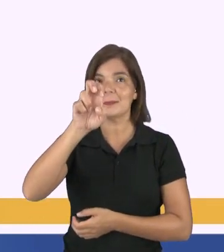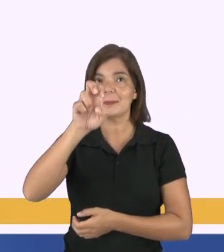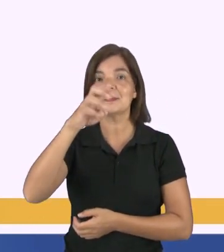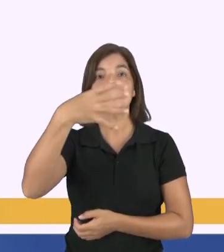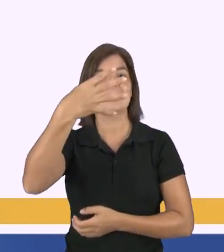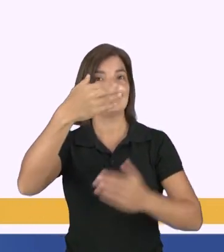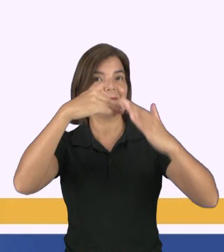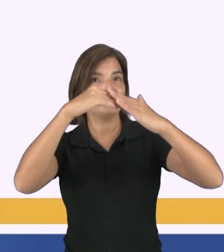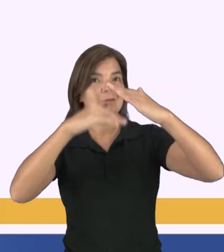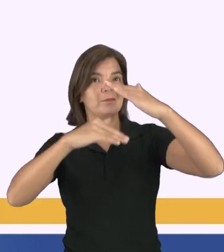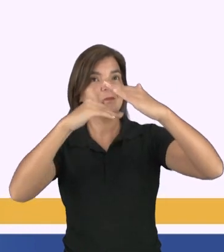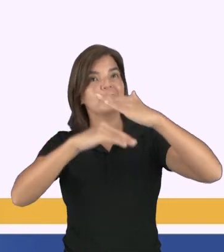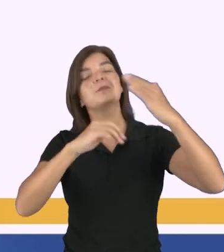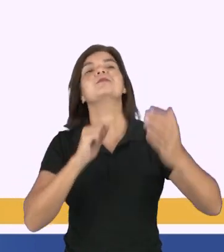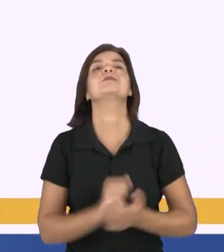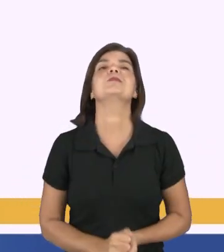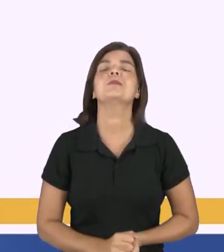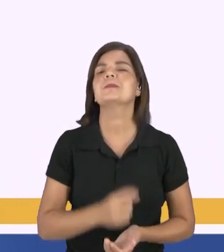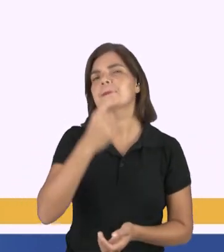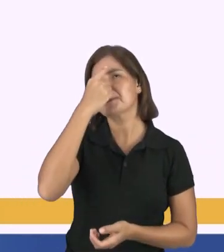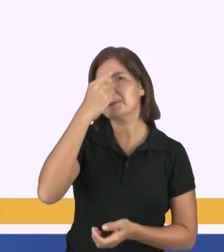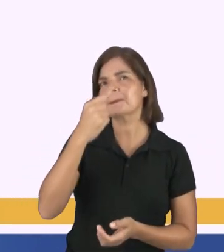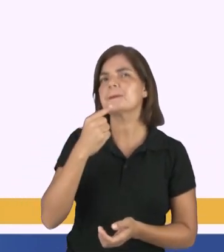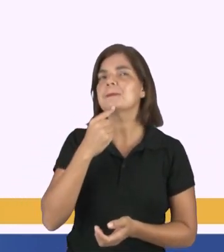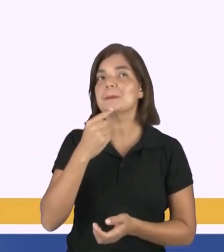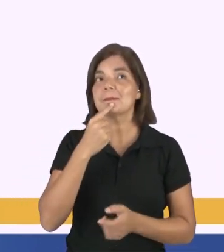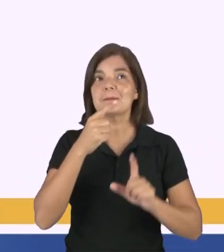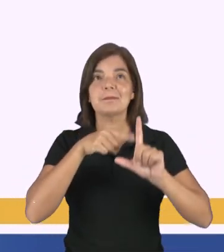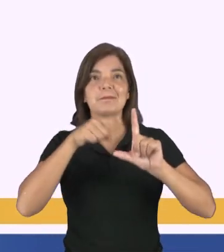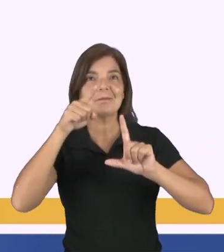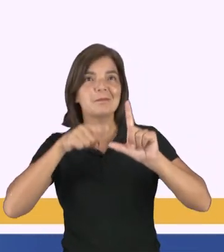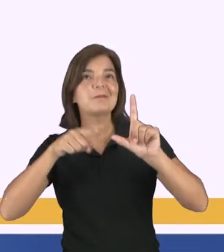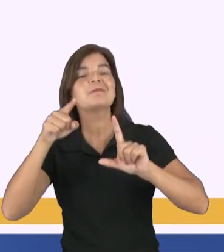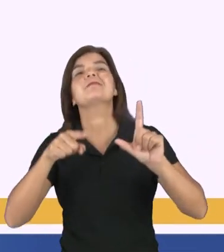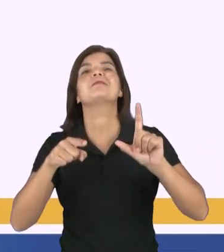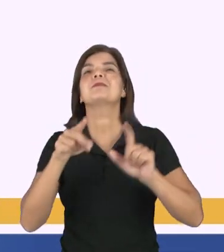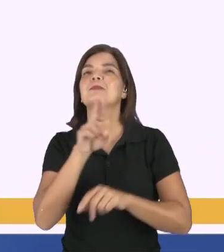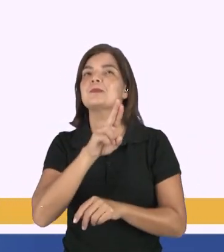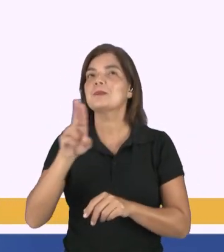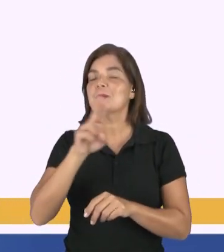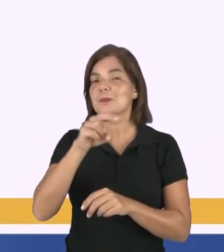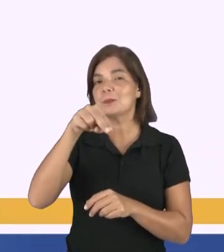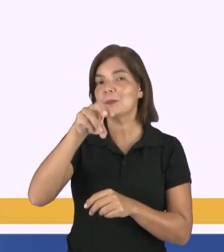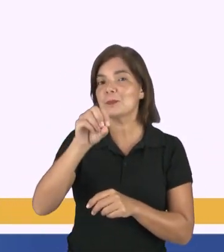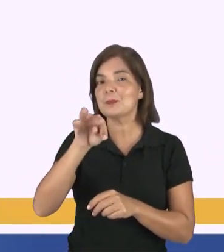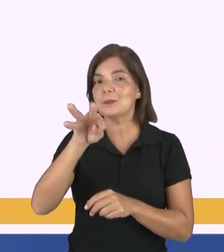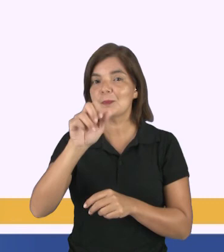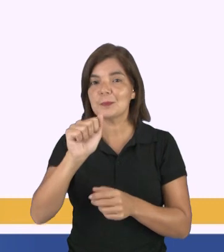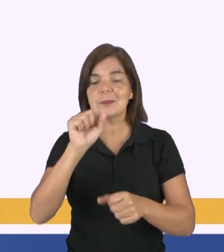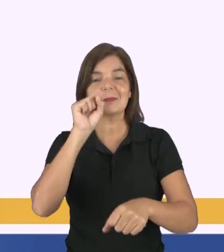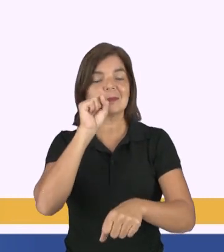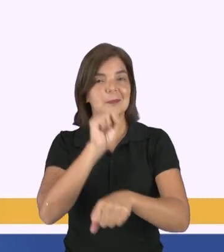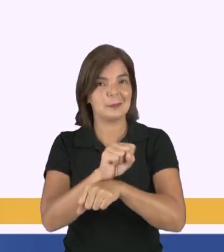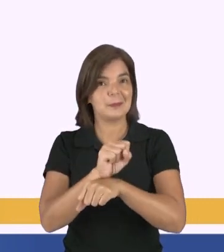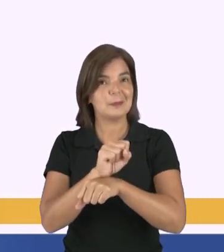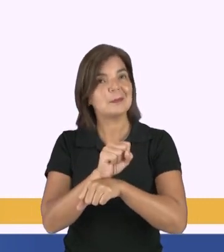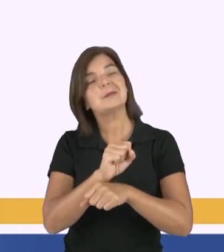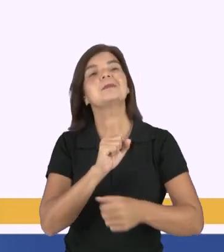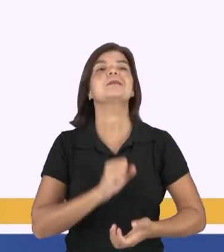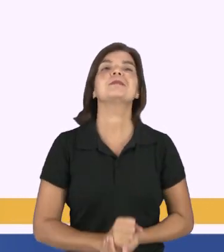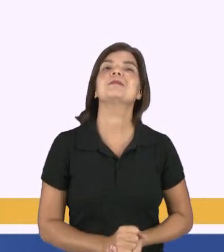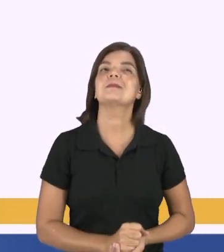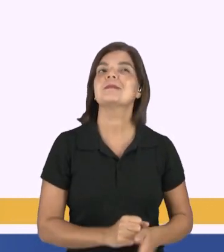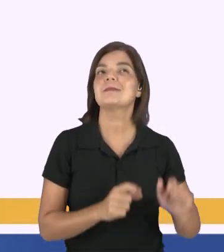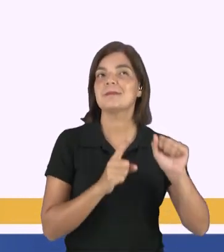quatro espaços e por último terceira pergunta o sinal gráfico que indica o nome da